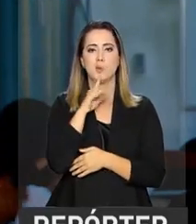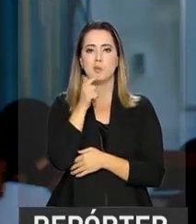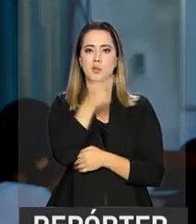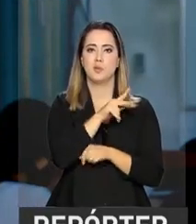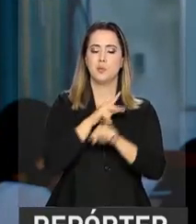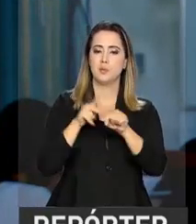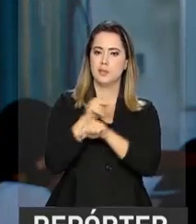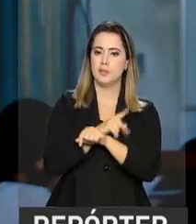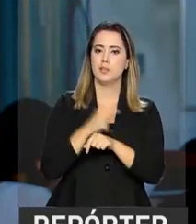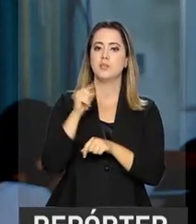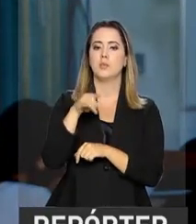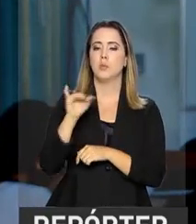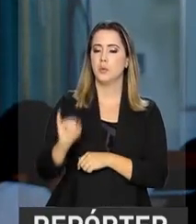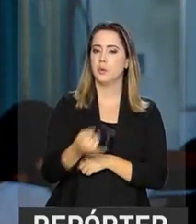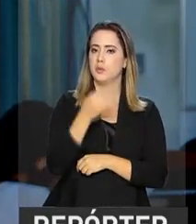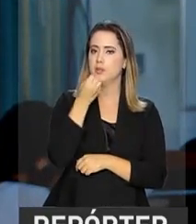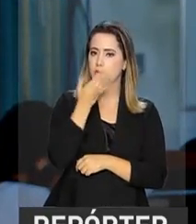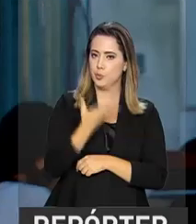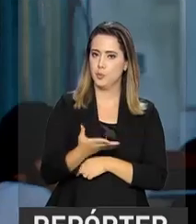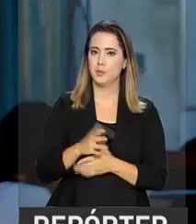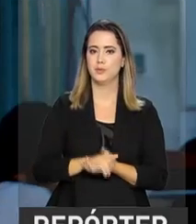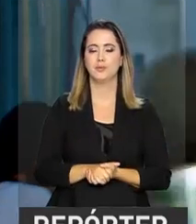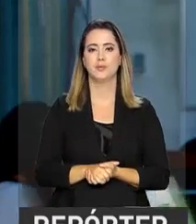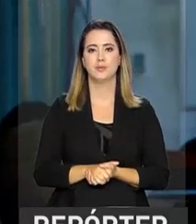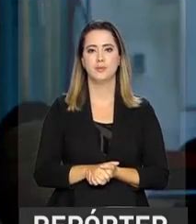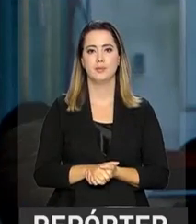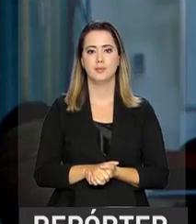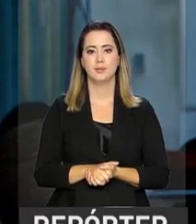são oportunidade muito boa